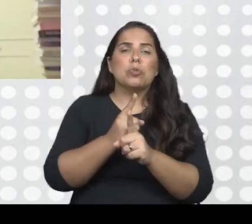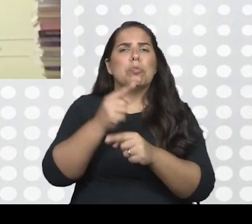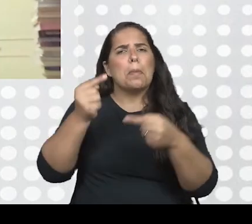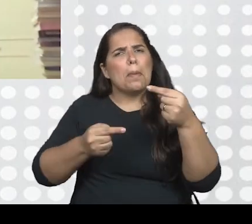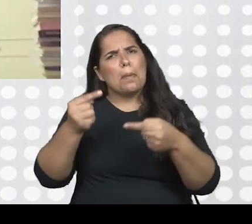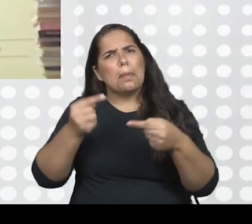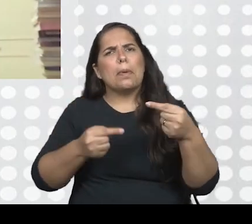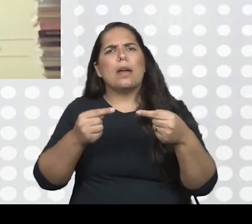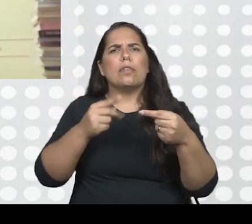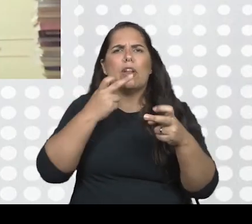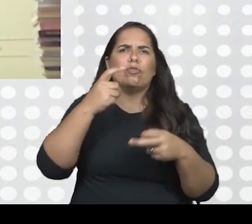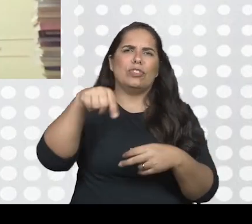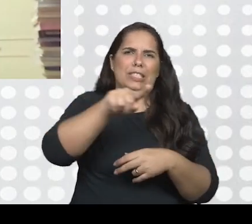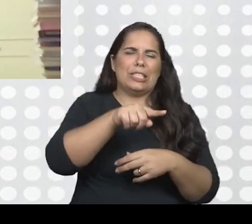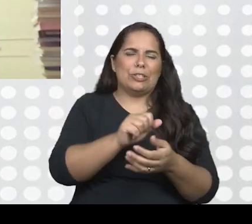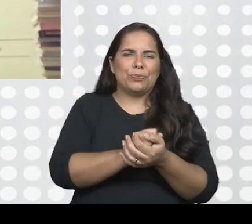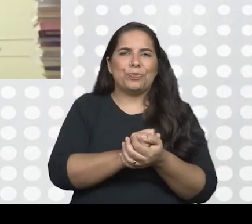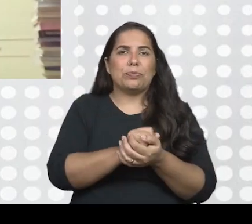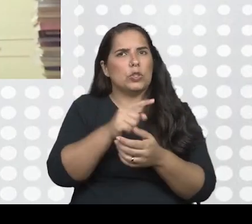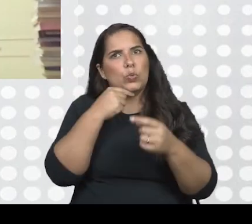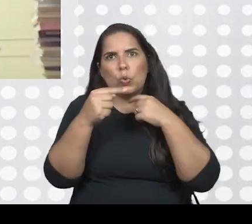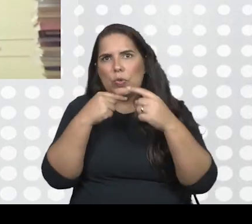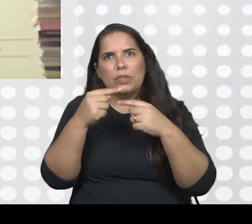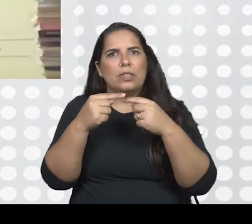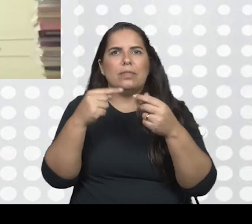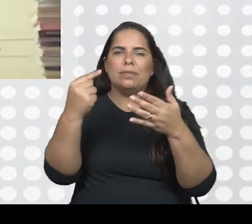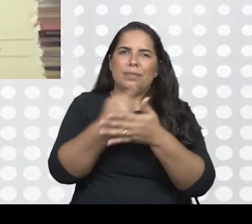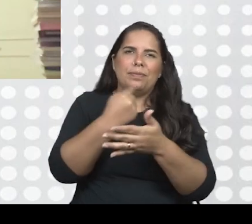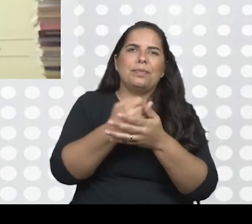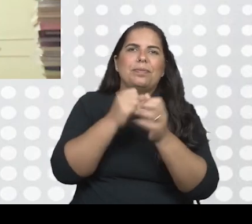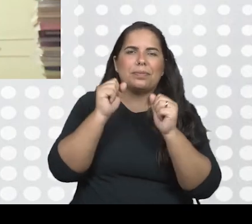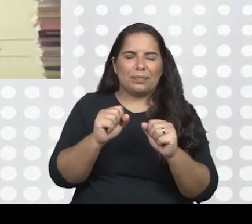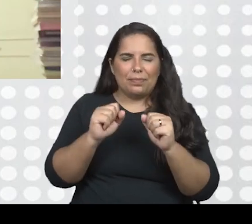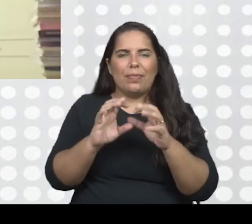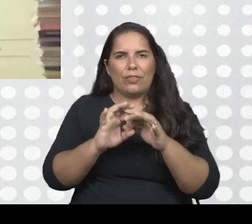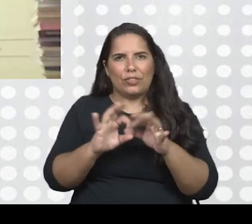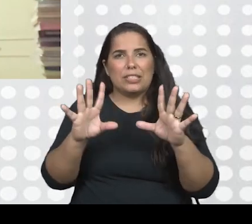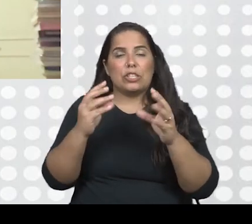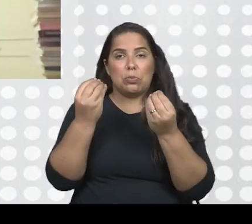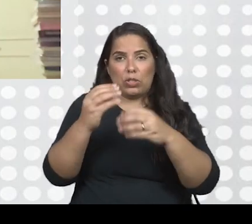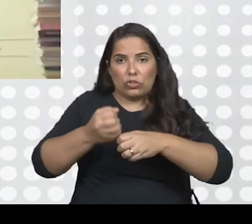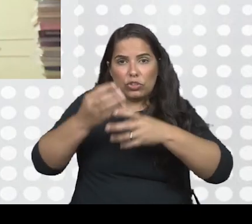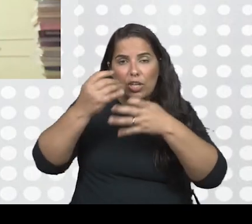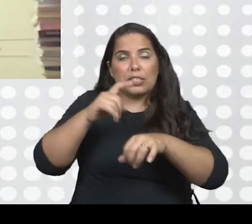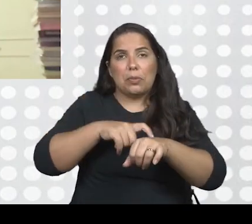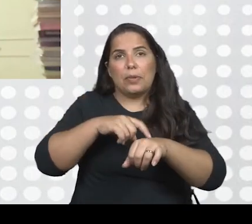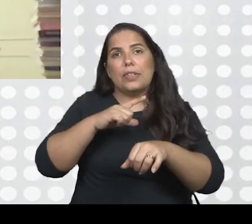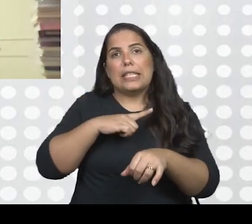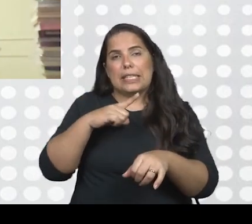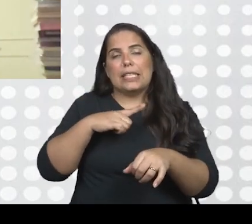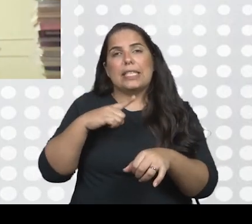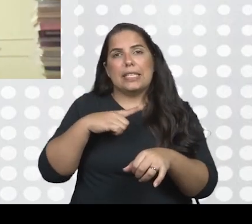dialogar um pouco com vocês. Então, quem tiver dúvidas, questões, enfim, fiquem à vontade para colocar no chat, que teremos esse momento aí